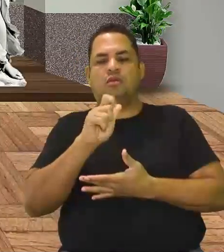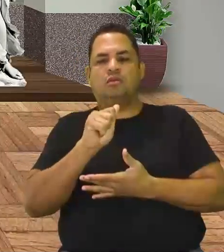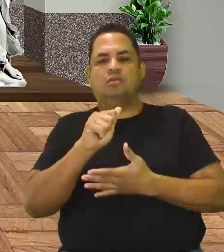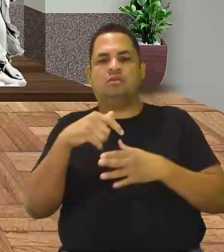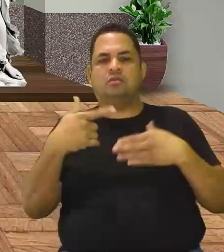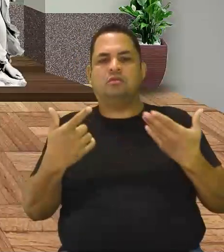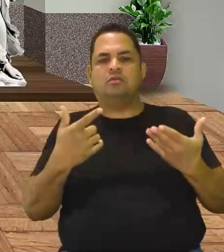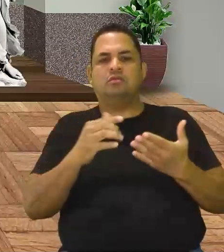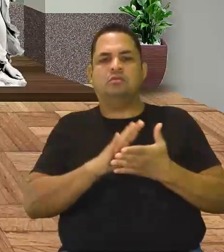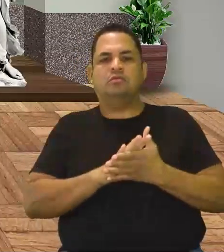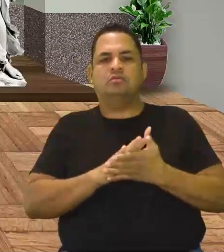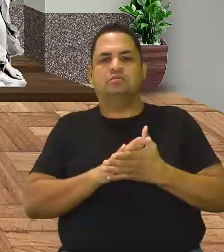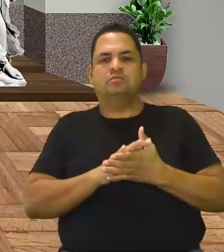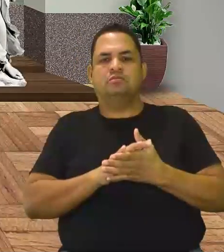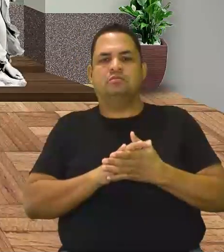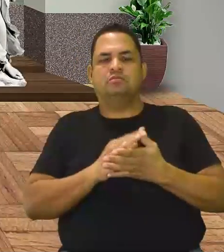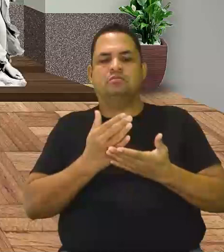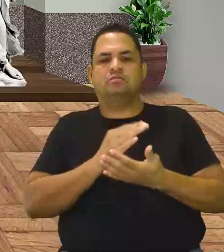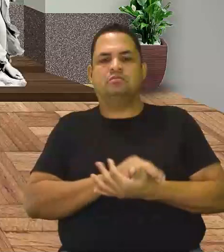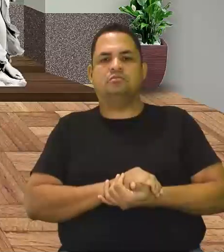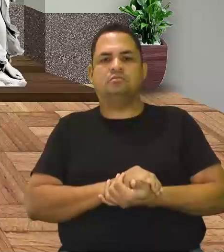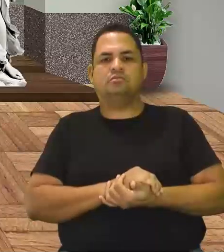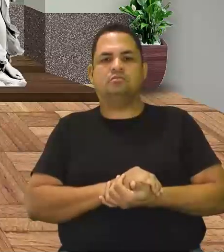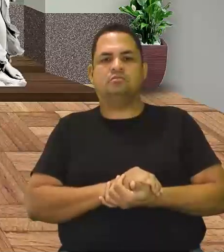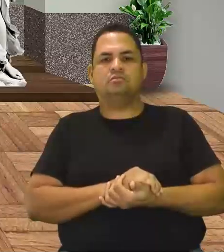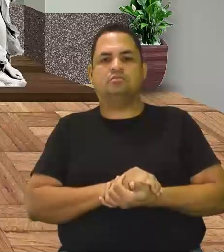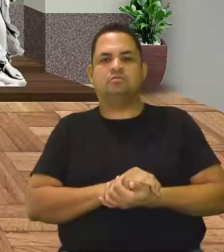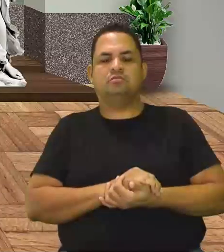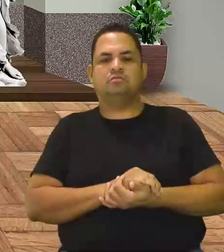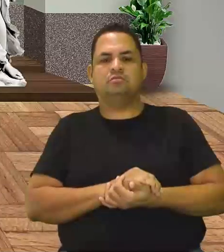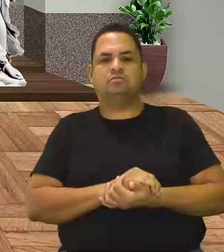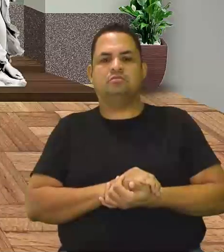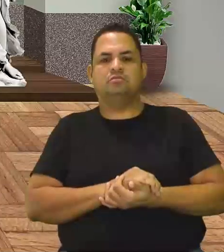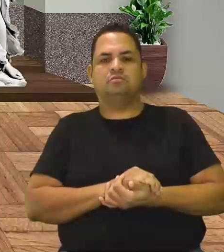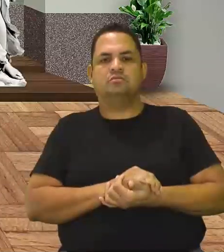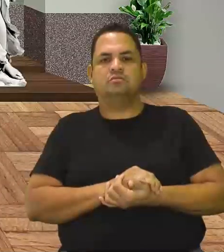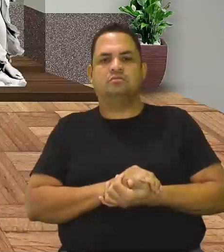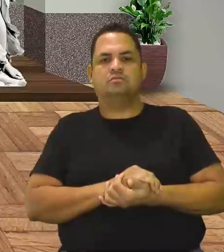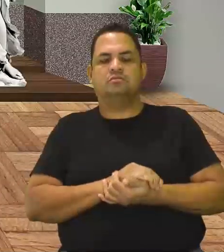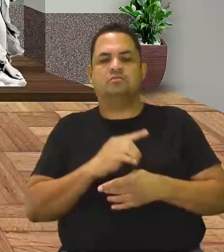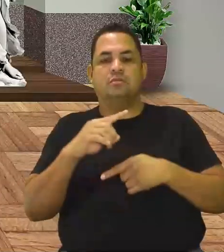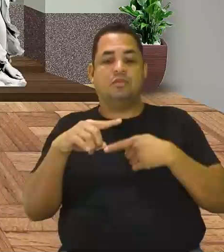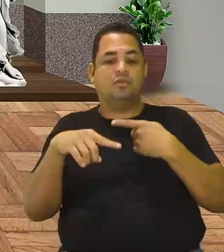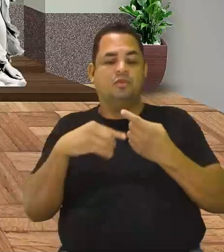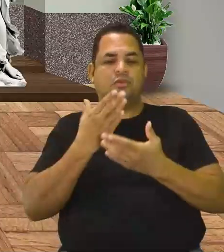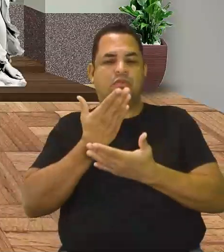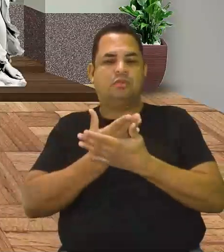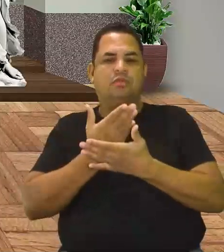amando de Getúlio Vargas. Até a próxima aula.